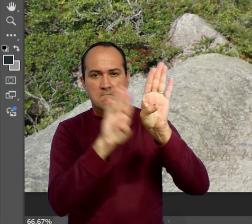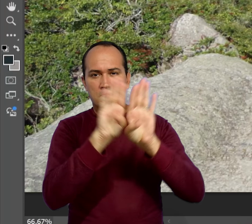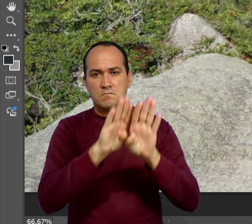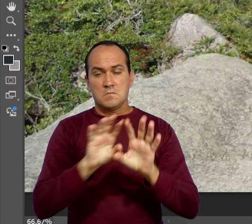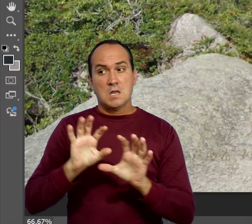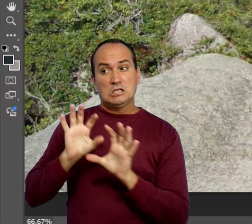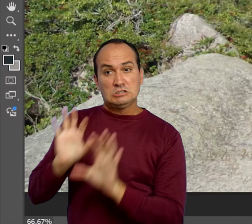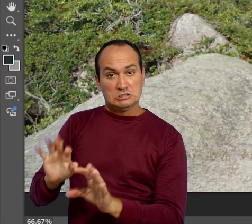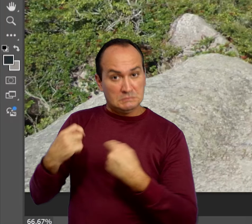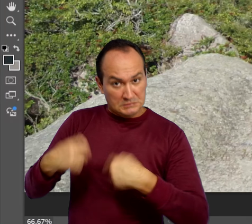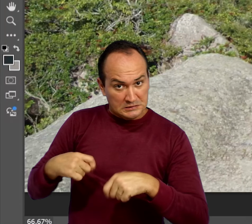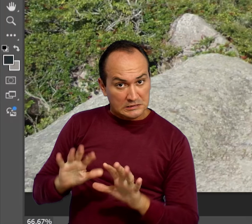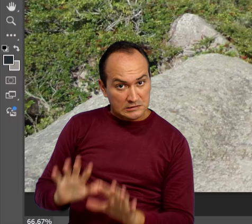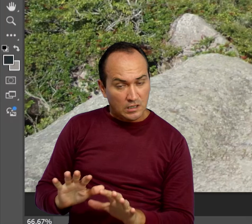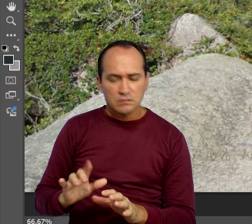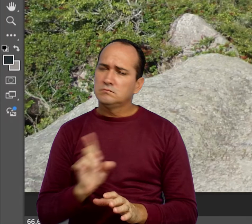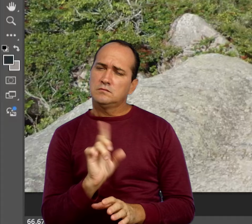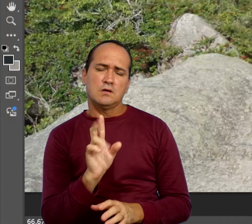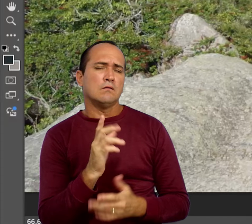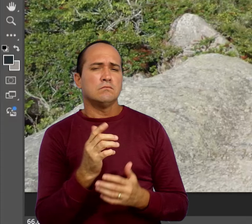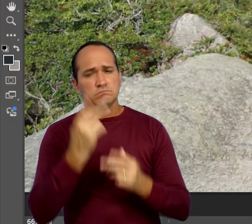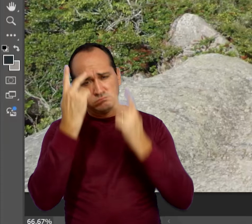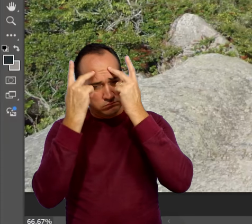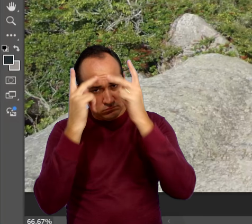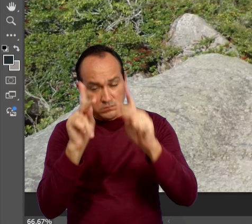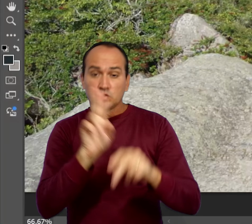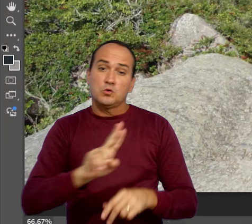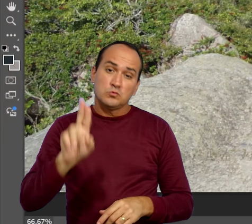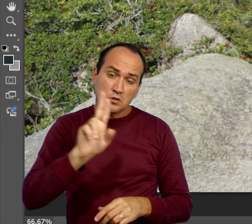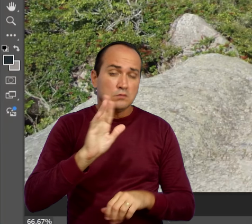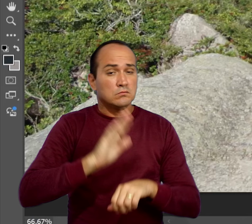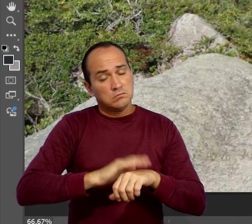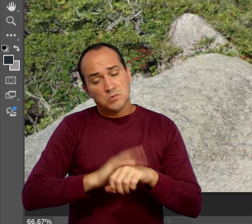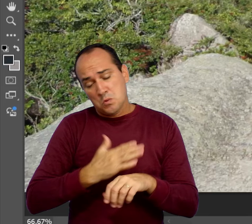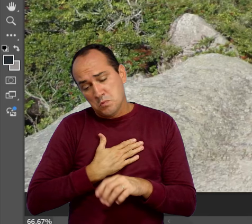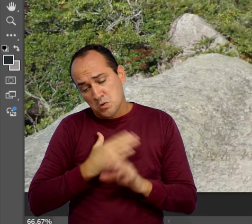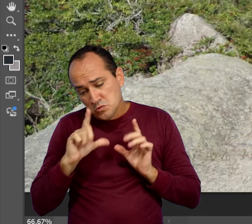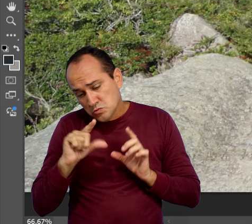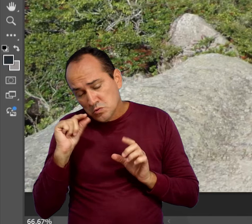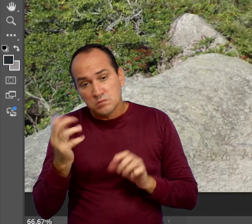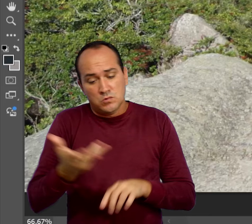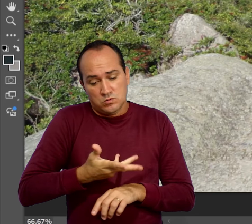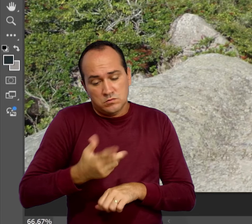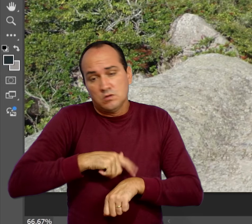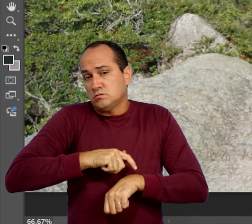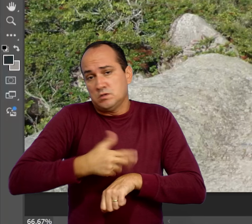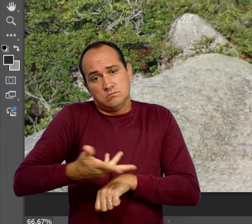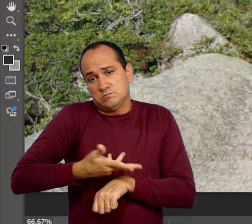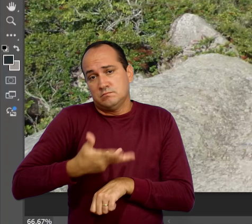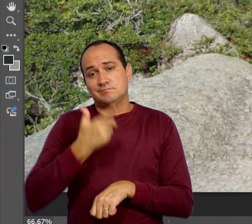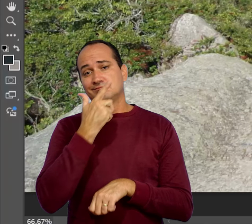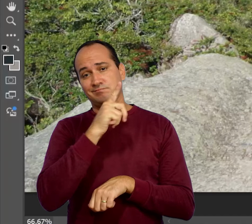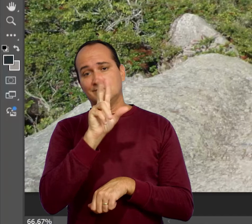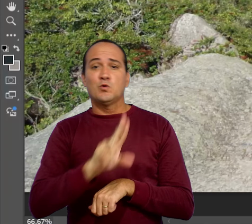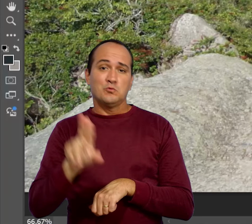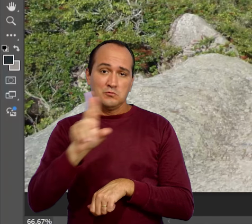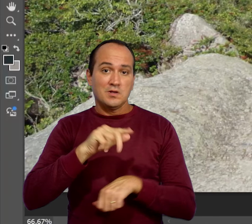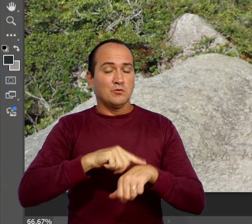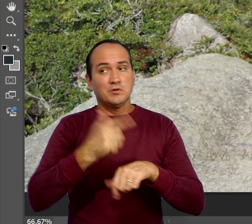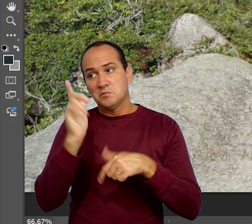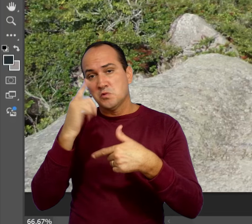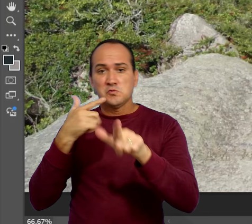feito necessariamente dessa forma. Eu estou utilizando esse recurso porque, como eu falei para vocês, é um recurso que vai otimizar o nosso tempo para que a gente